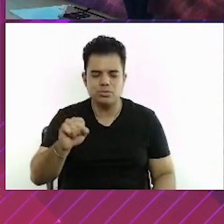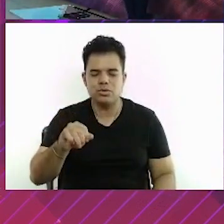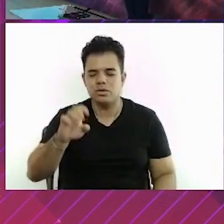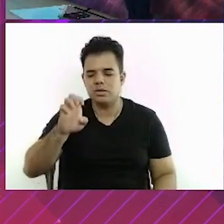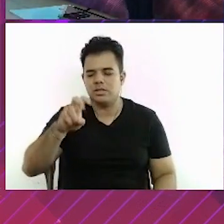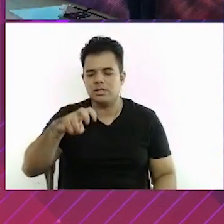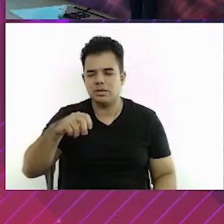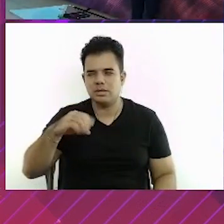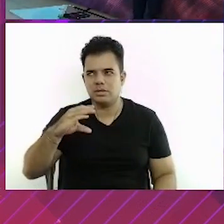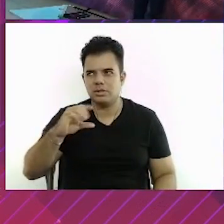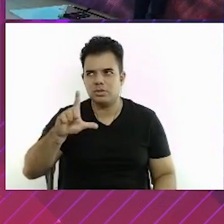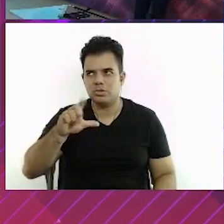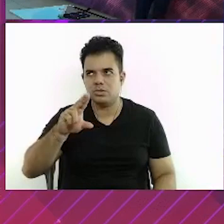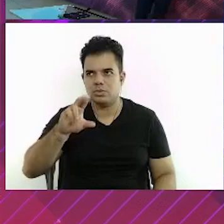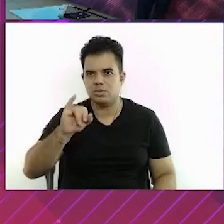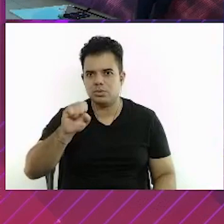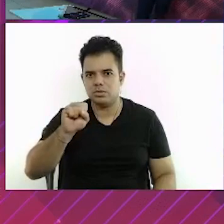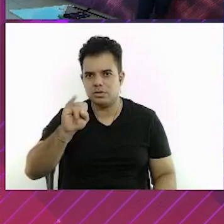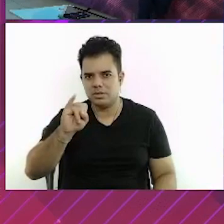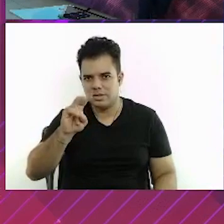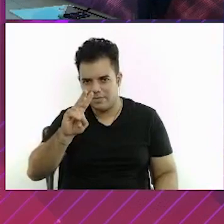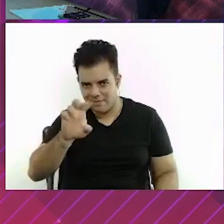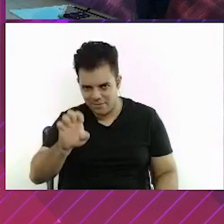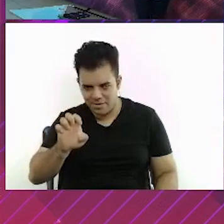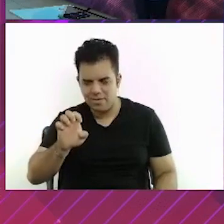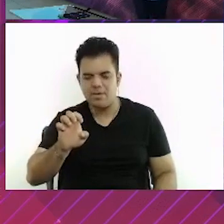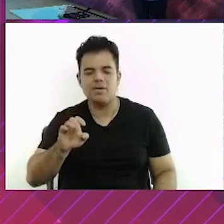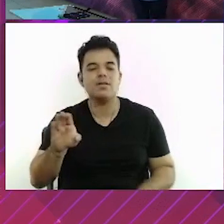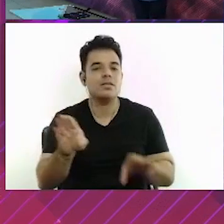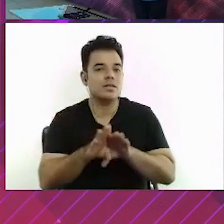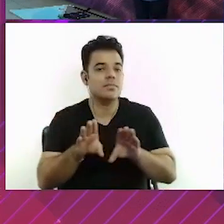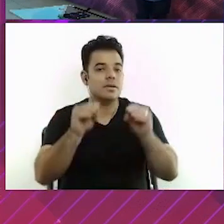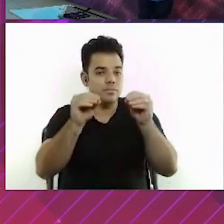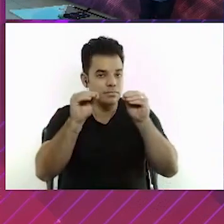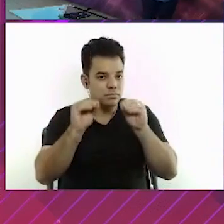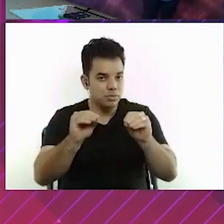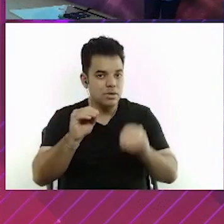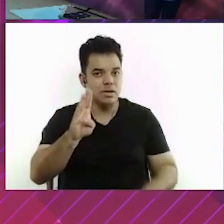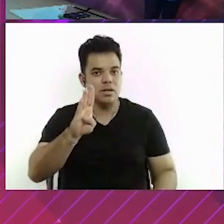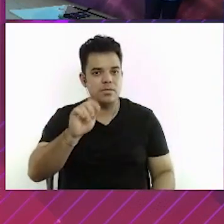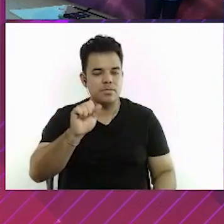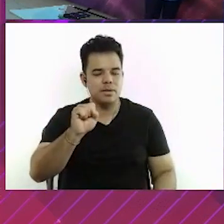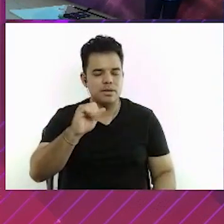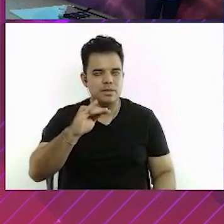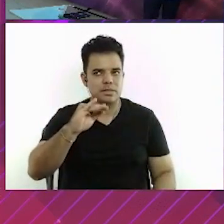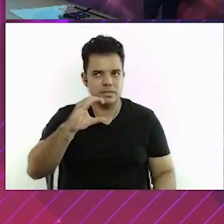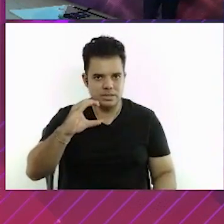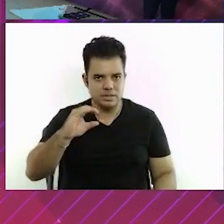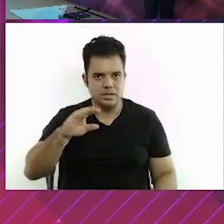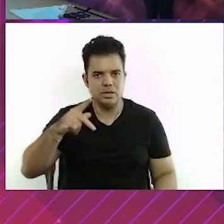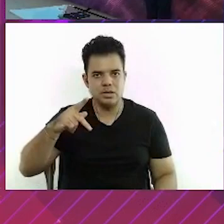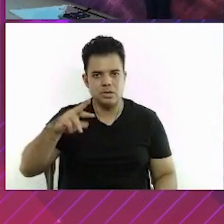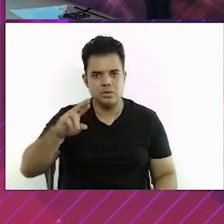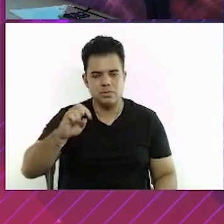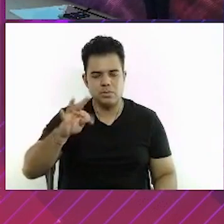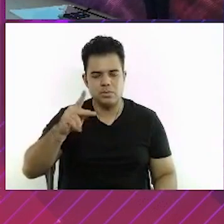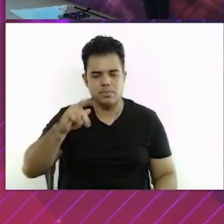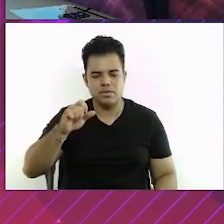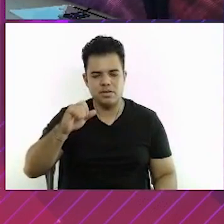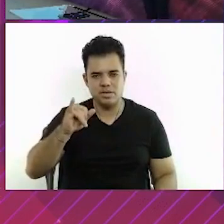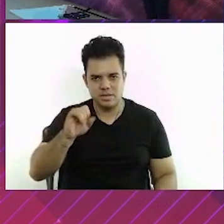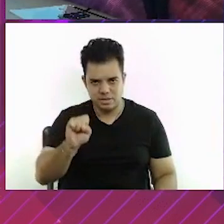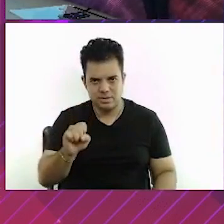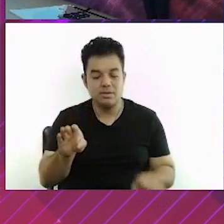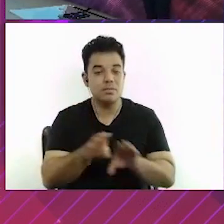as propriedades. Basta instanciar a basic properties dizendo que a mensagem vai ser persistente. E publica a mensagem junto com